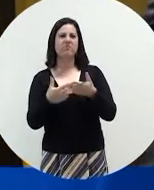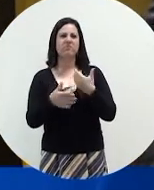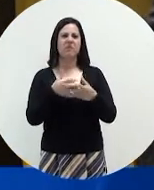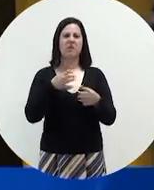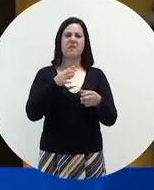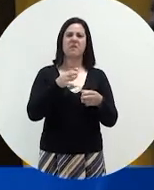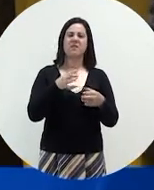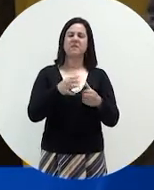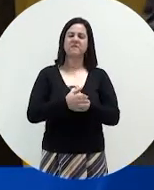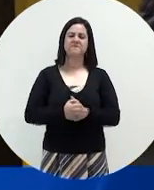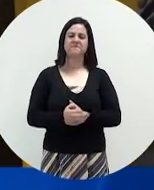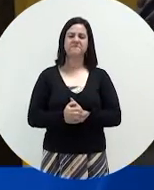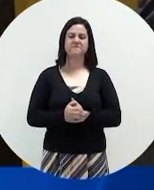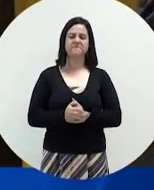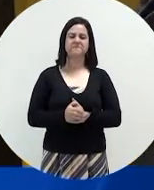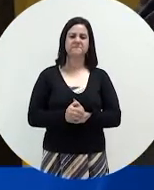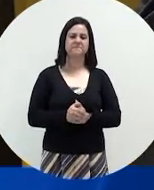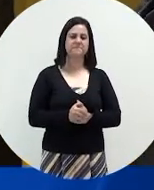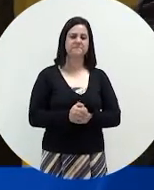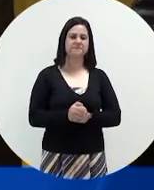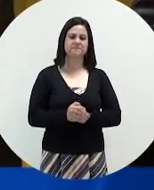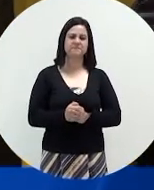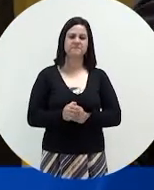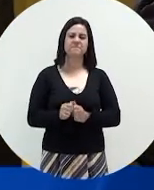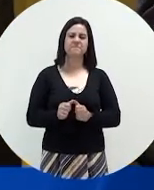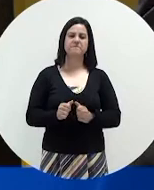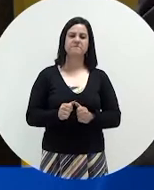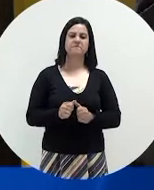fosse na fábrica da Mercedes,